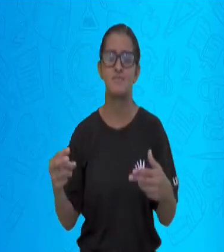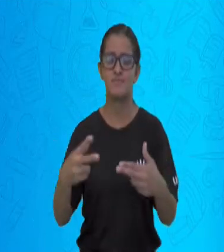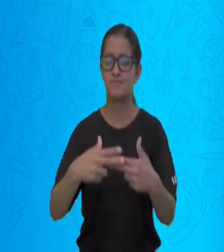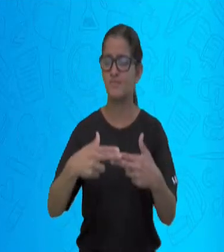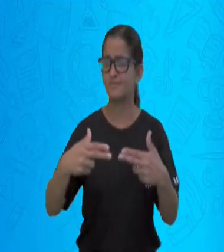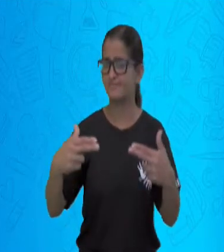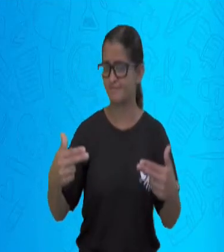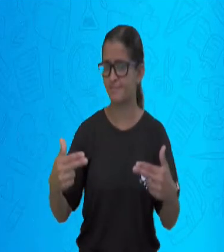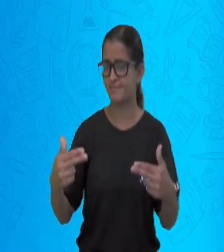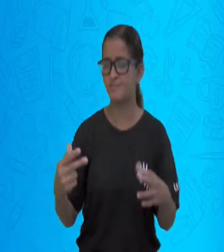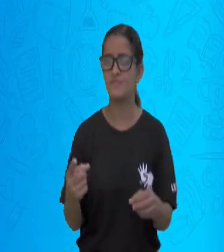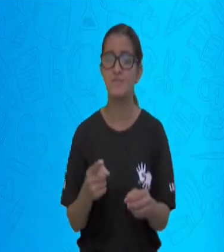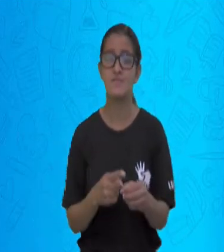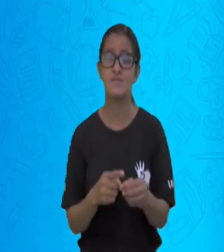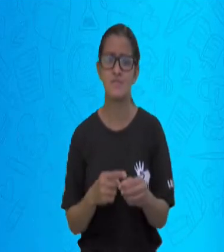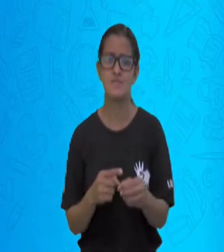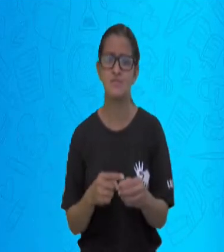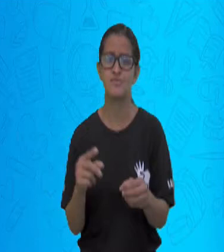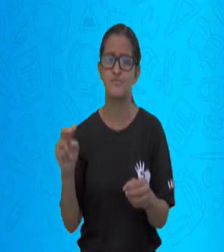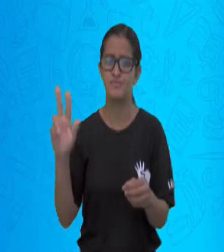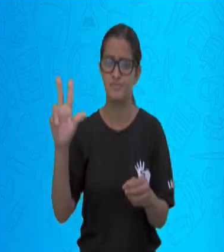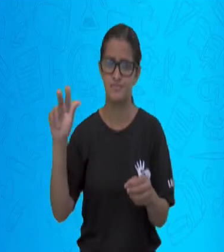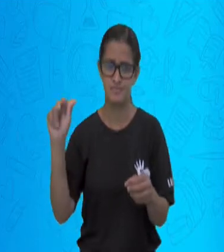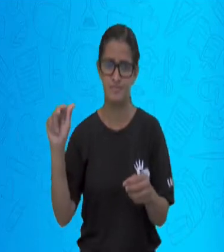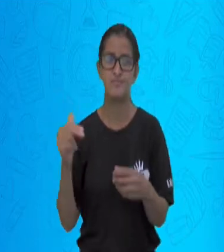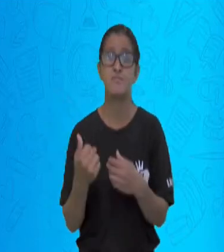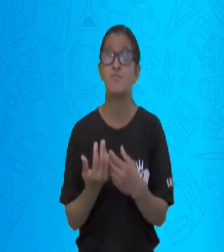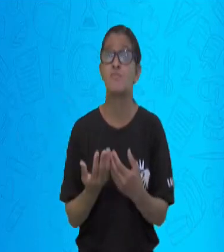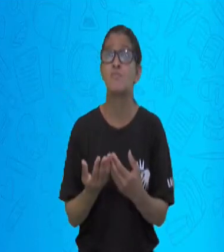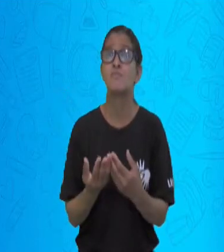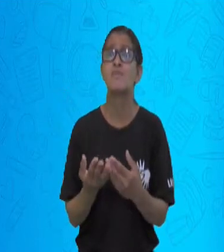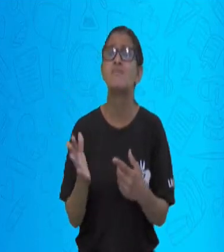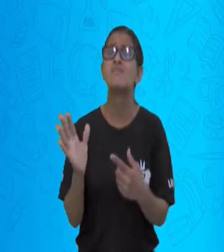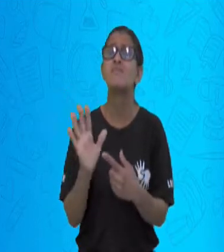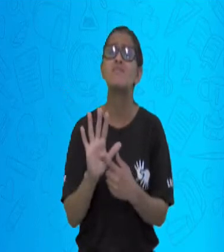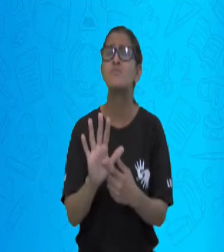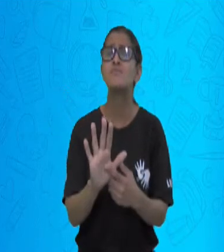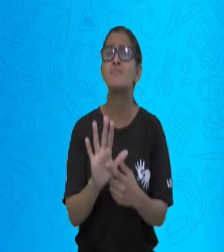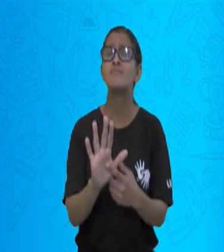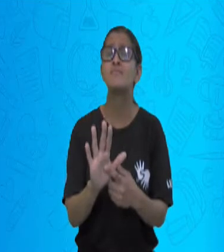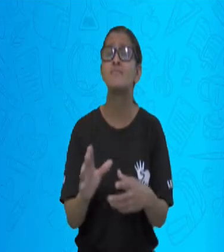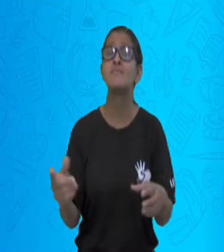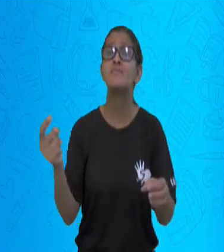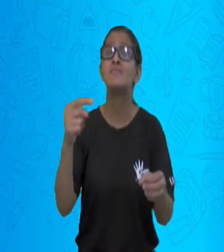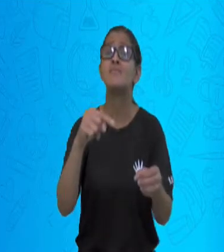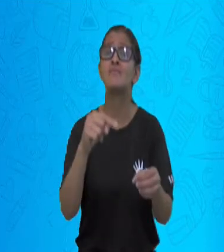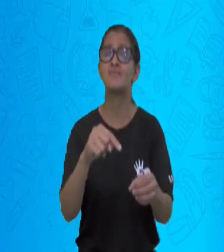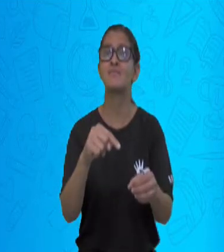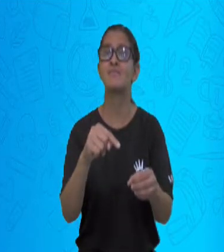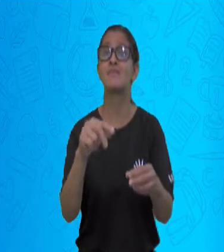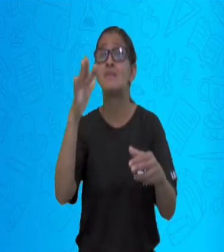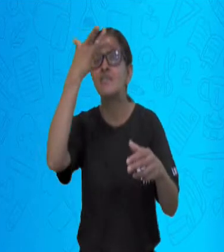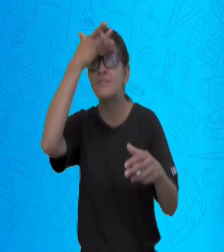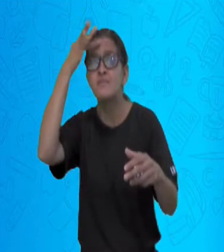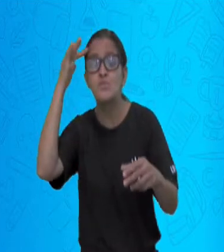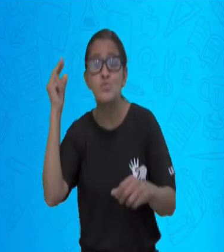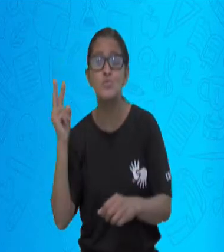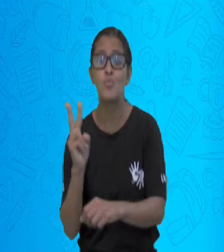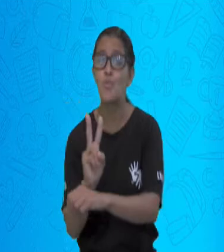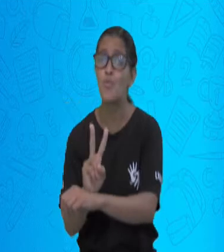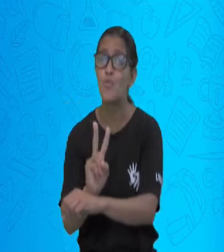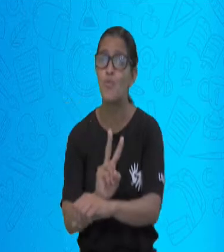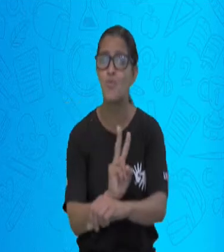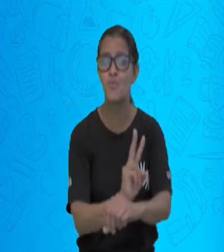cidade. O que são aspectos de permanência? É tudo aquilo que nós mantemos preservados naquela cidade ou